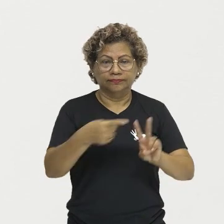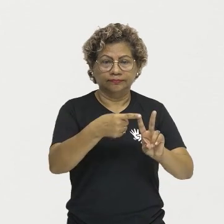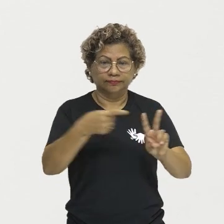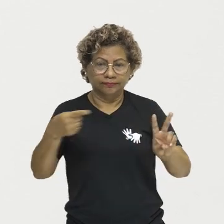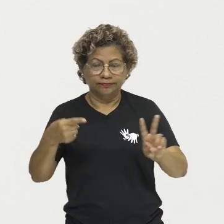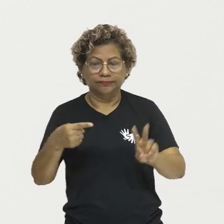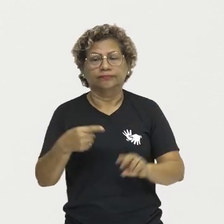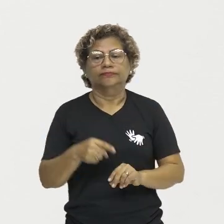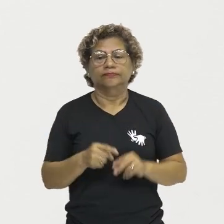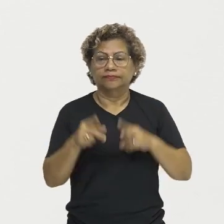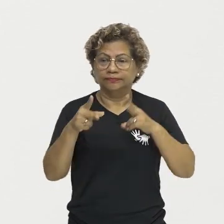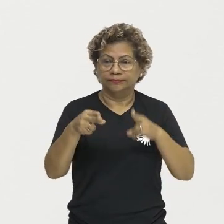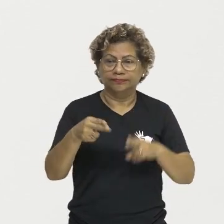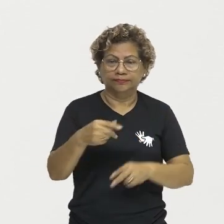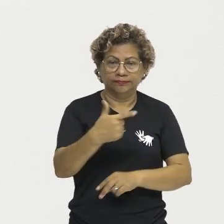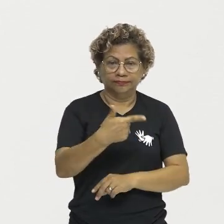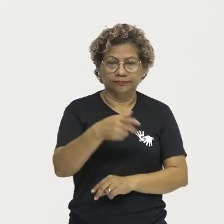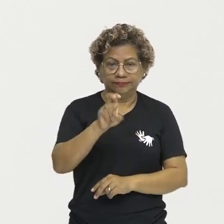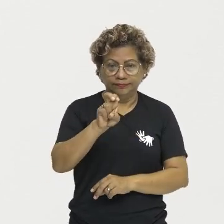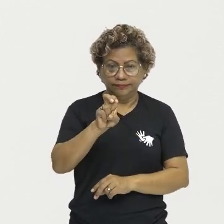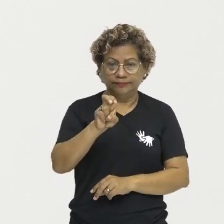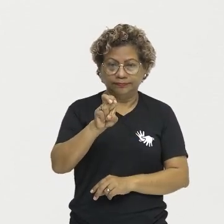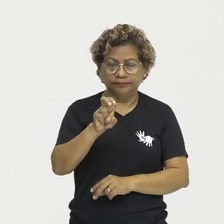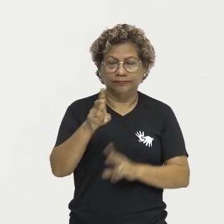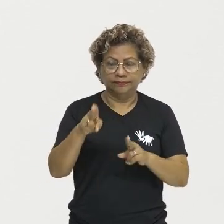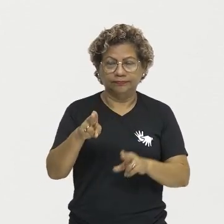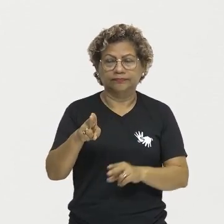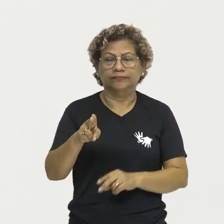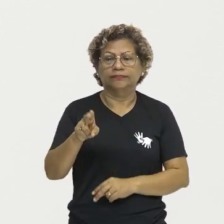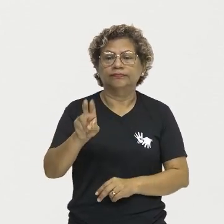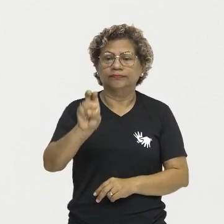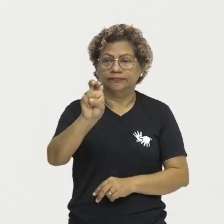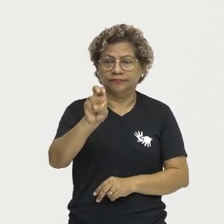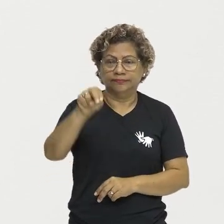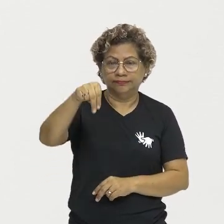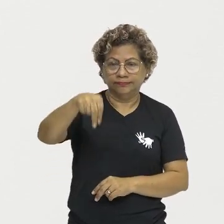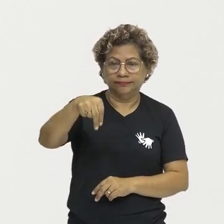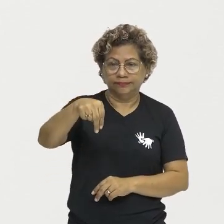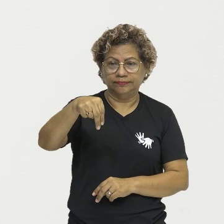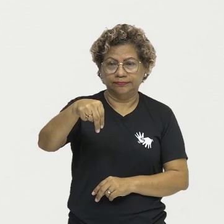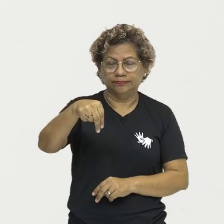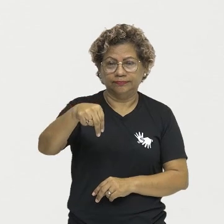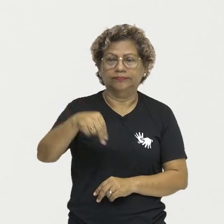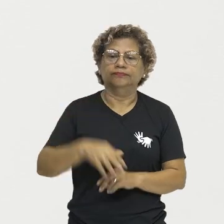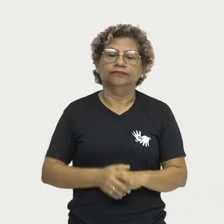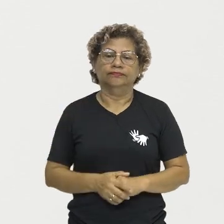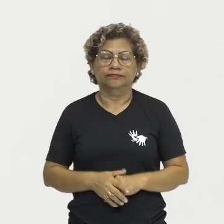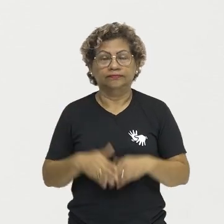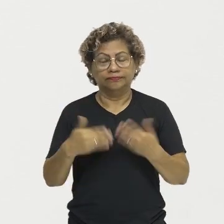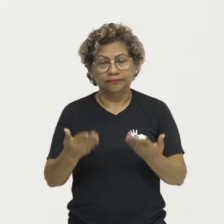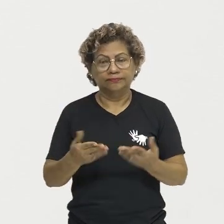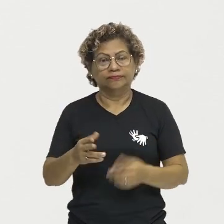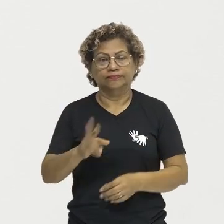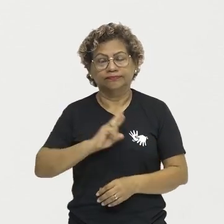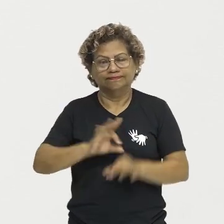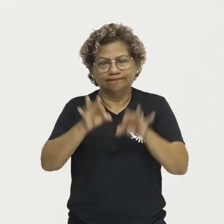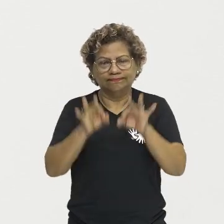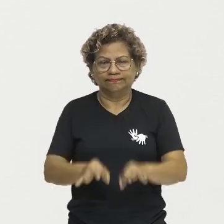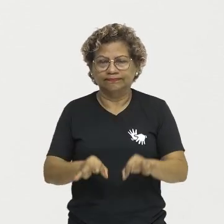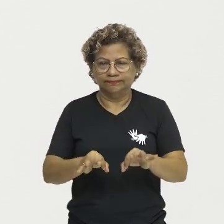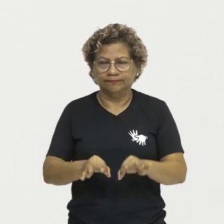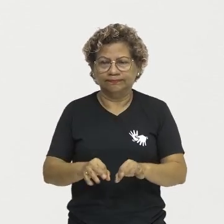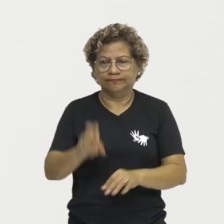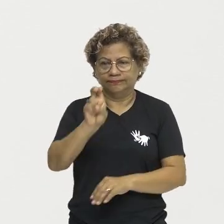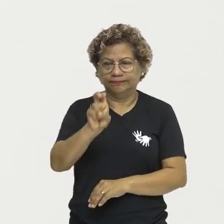25, está aqui, ó. E aí, a raiz quadrada de 25 é 5 newtons. Então, no terceiro caso, na letra C, a